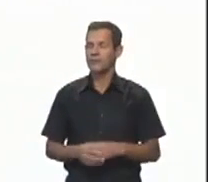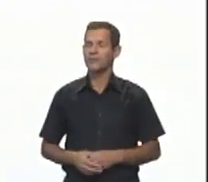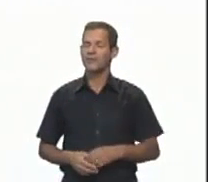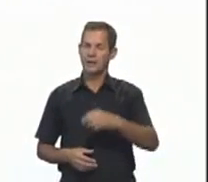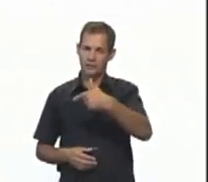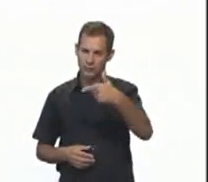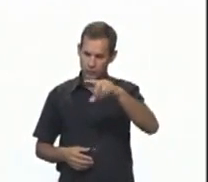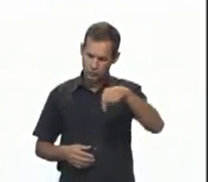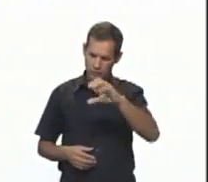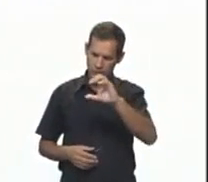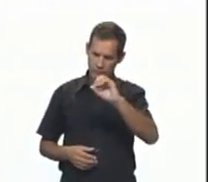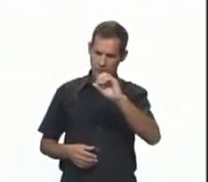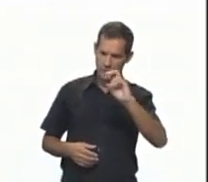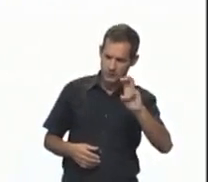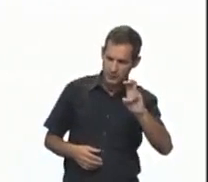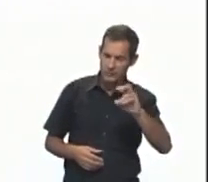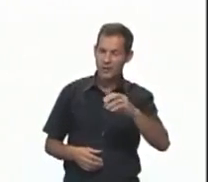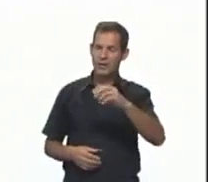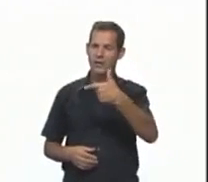de 22,05,